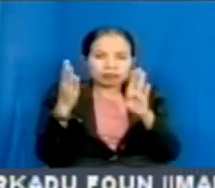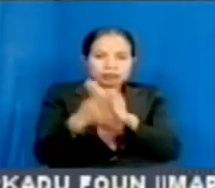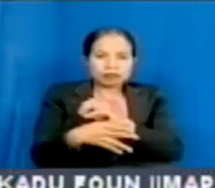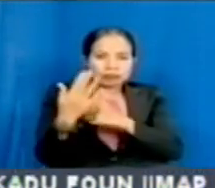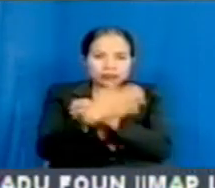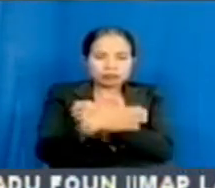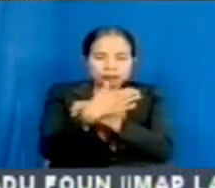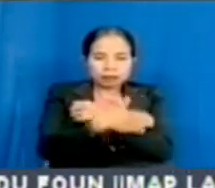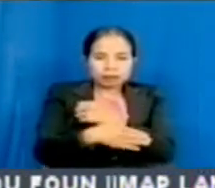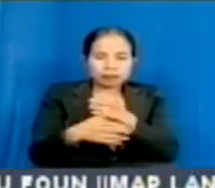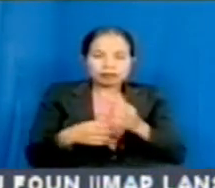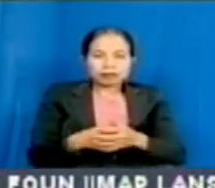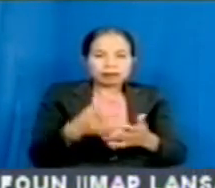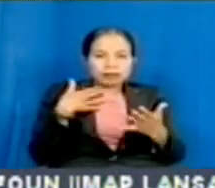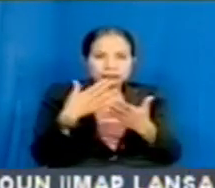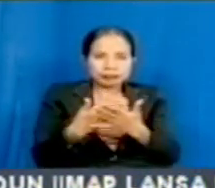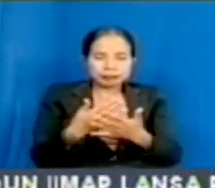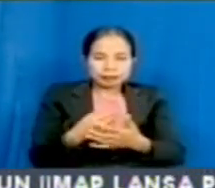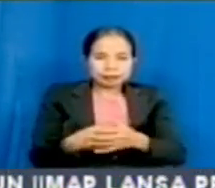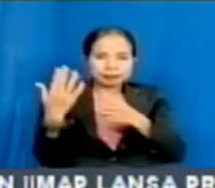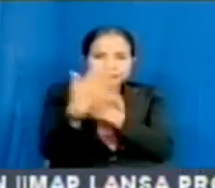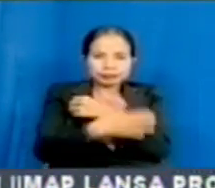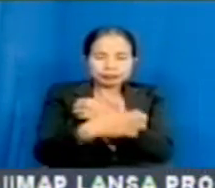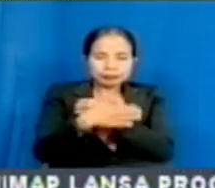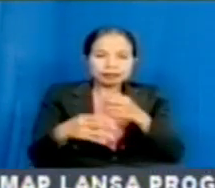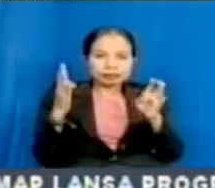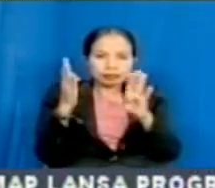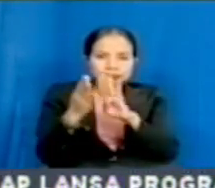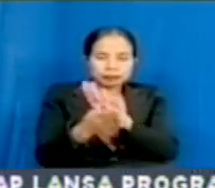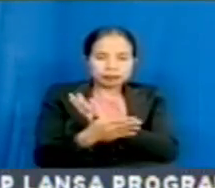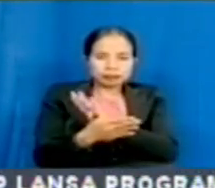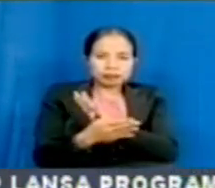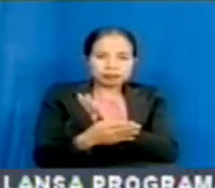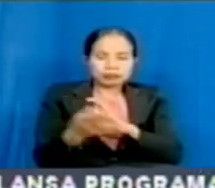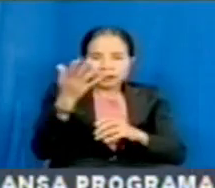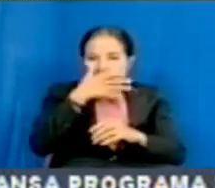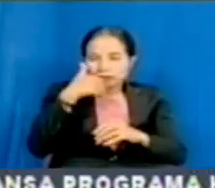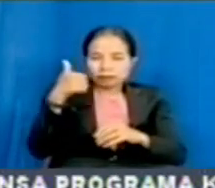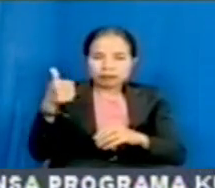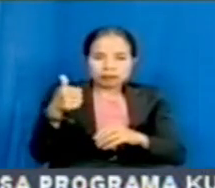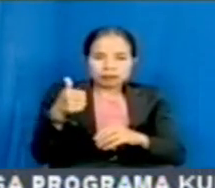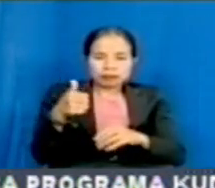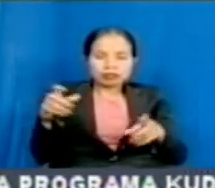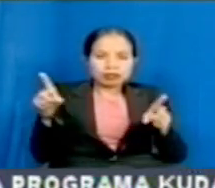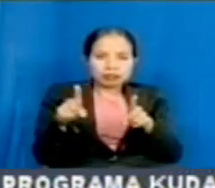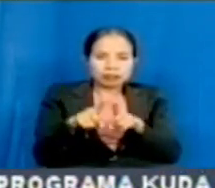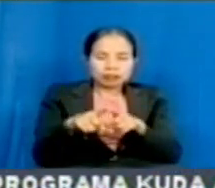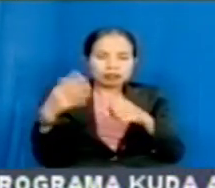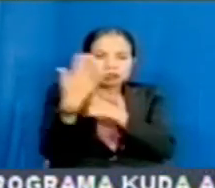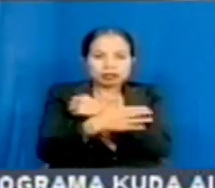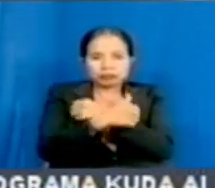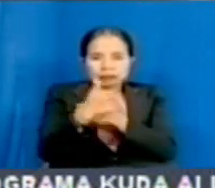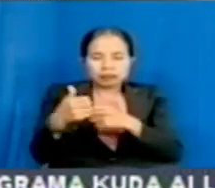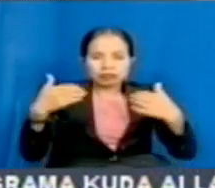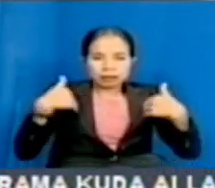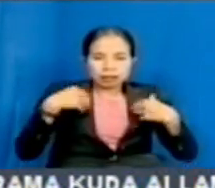nação ida nebe dia. Nação ida nebe sai fura ou anesan ransão selu ia